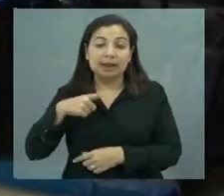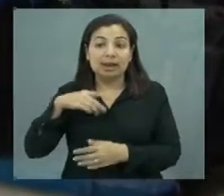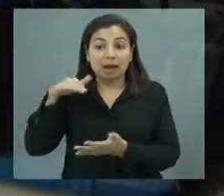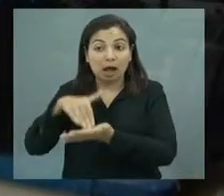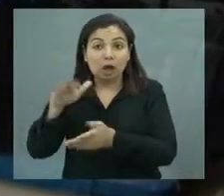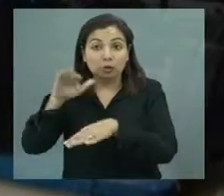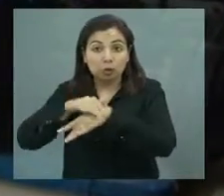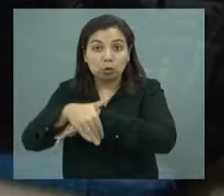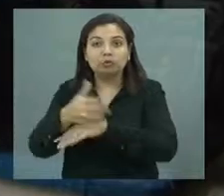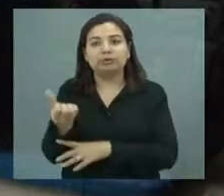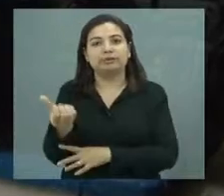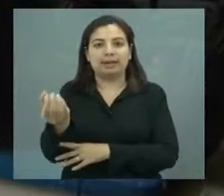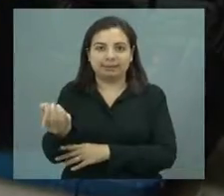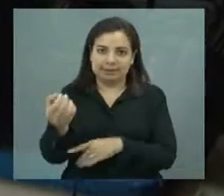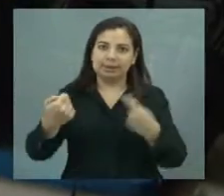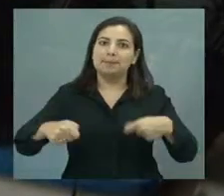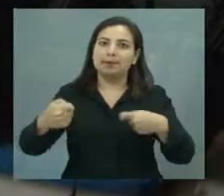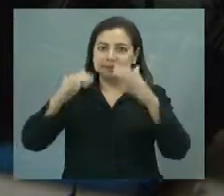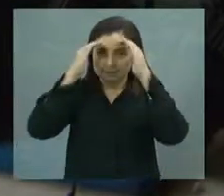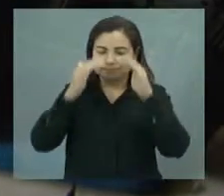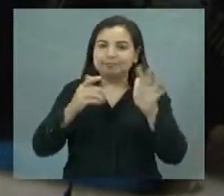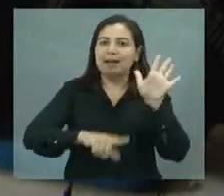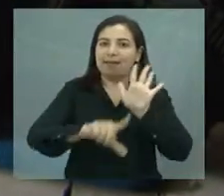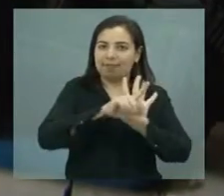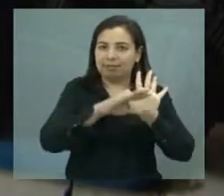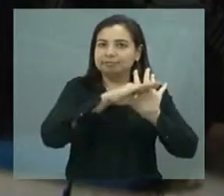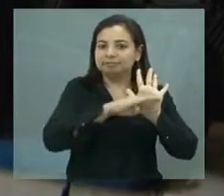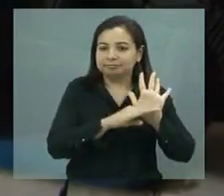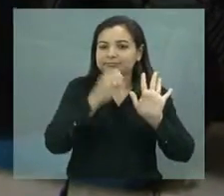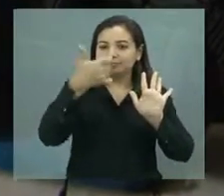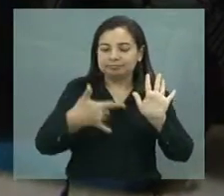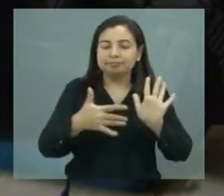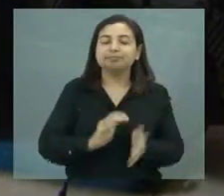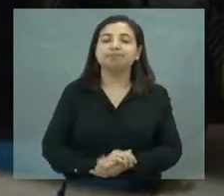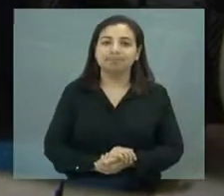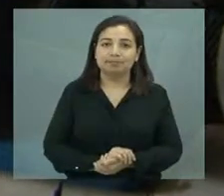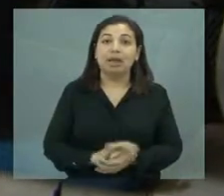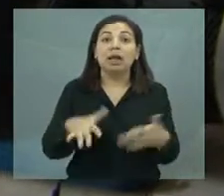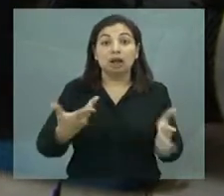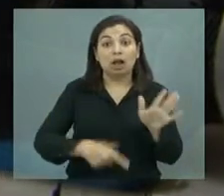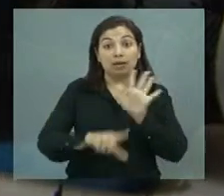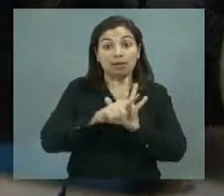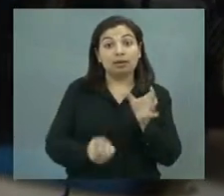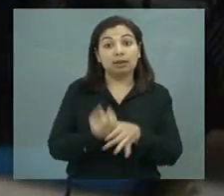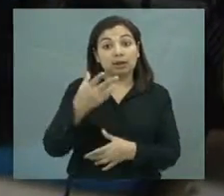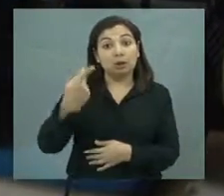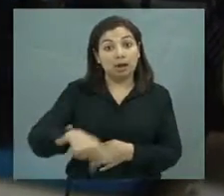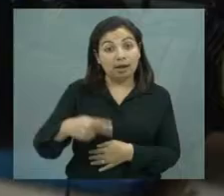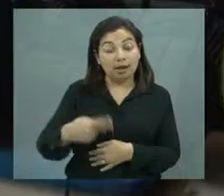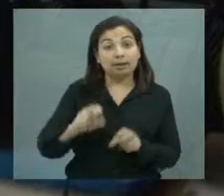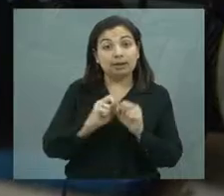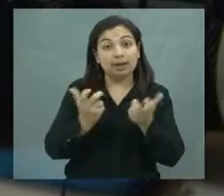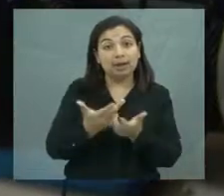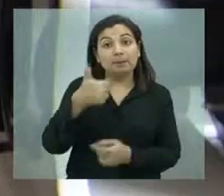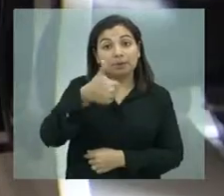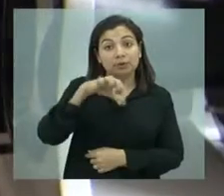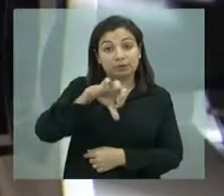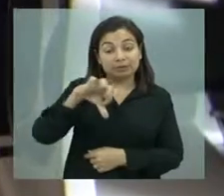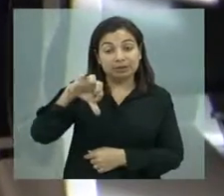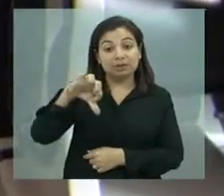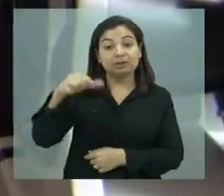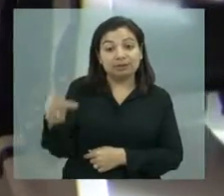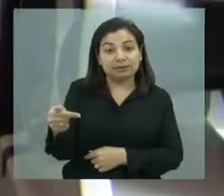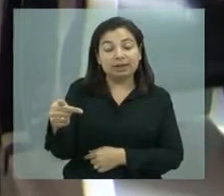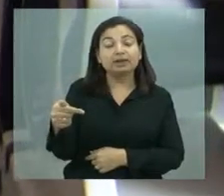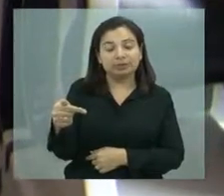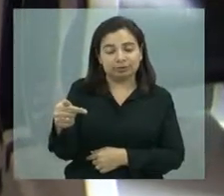das primeiras leis de combate à poluição sonora foi criada aqui na Câmara Municipal de Fortaleza em